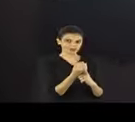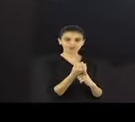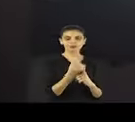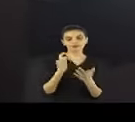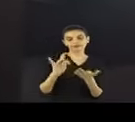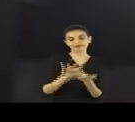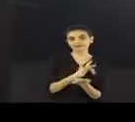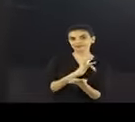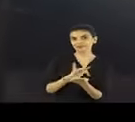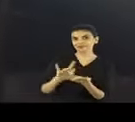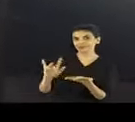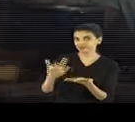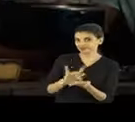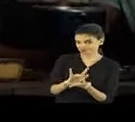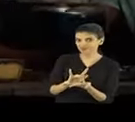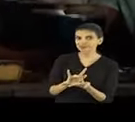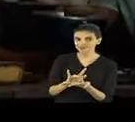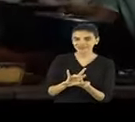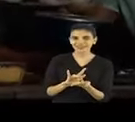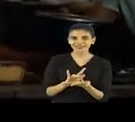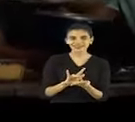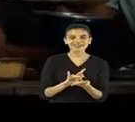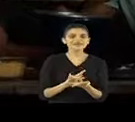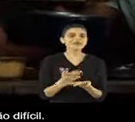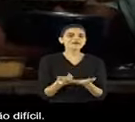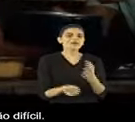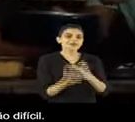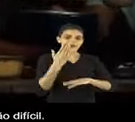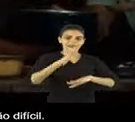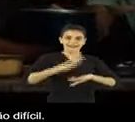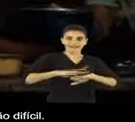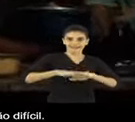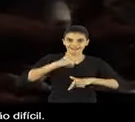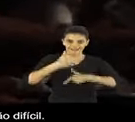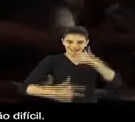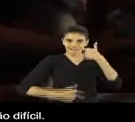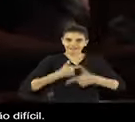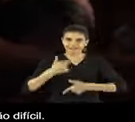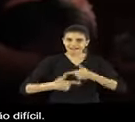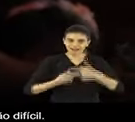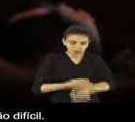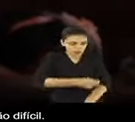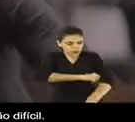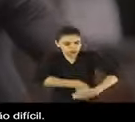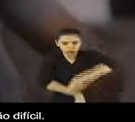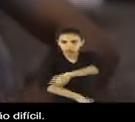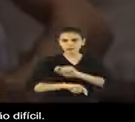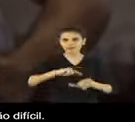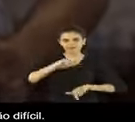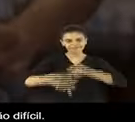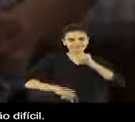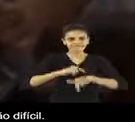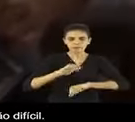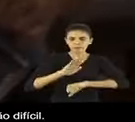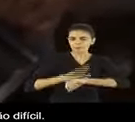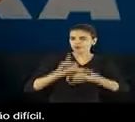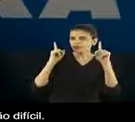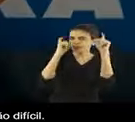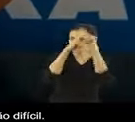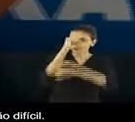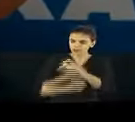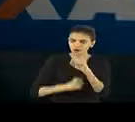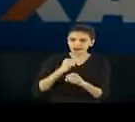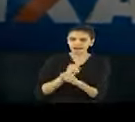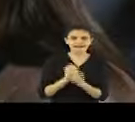inclusão social e digital e acesso ao crédito já vista, criando condições para os brasileiros ficarem de pé durante um ano tão